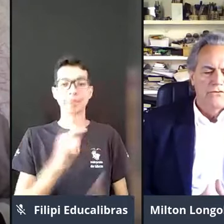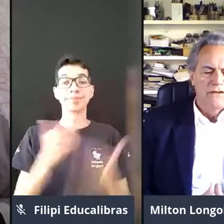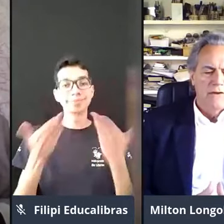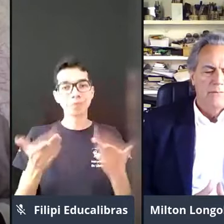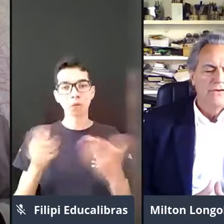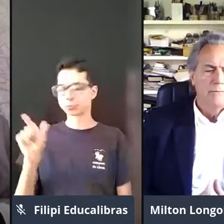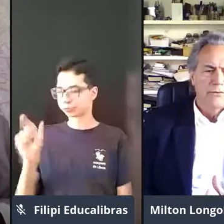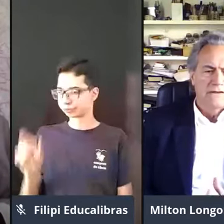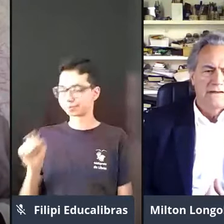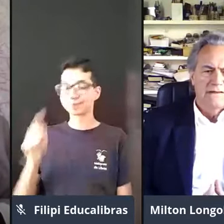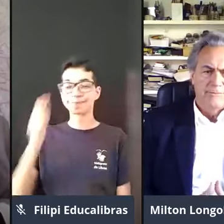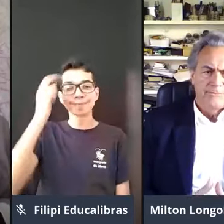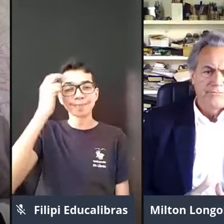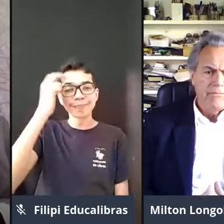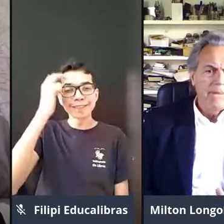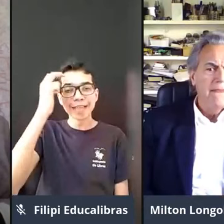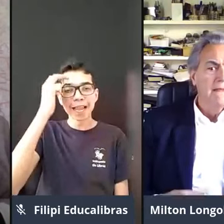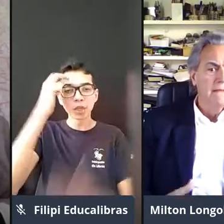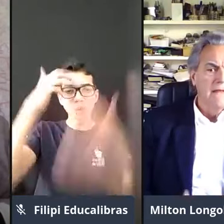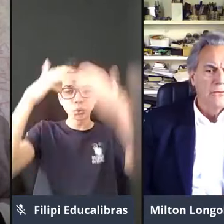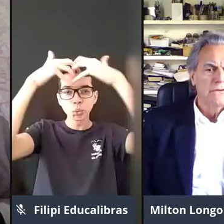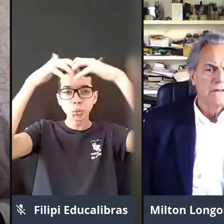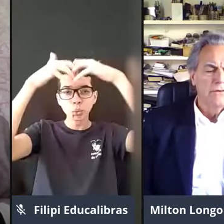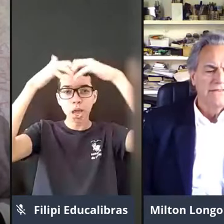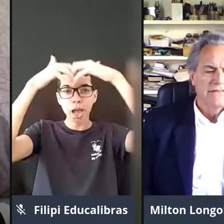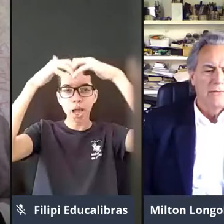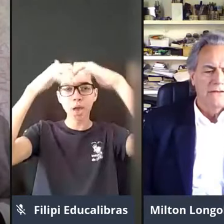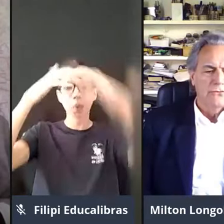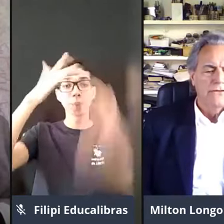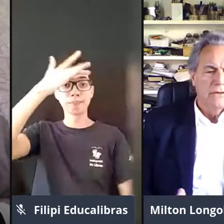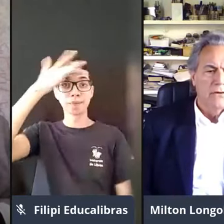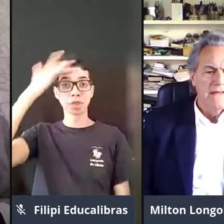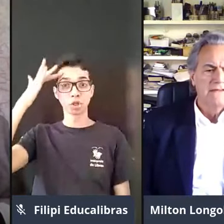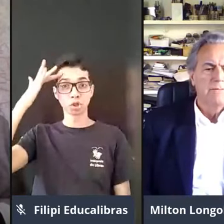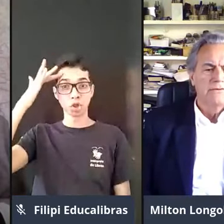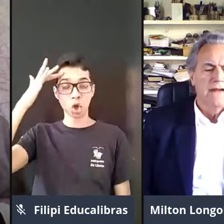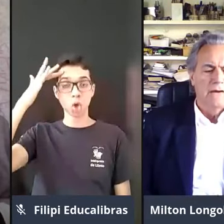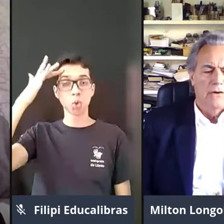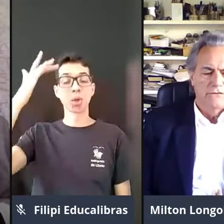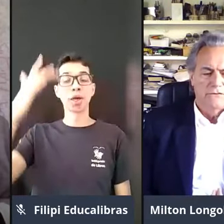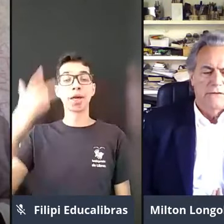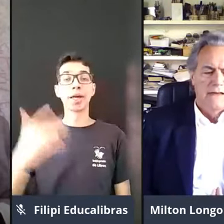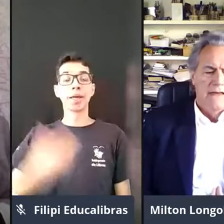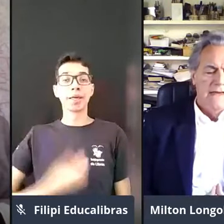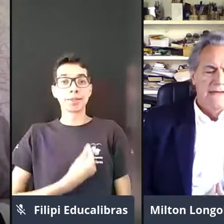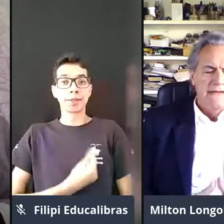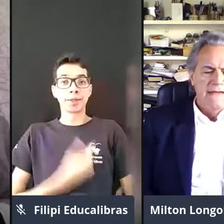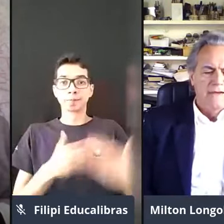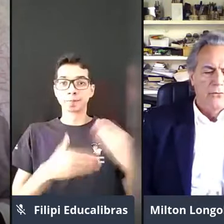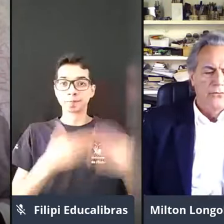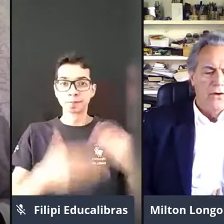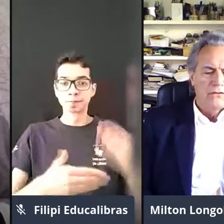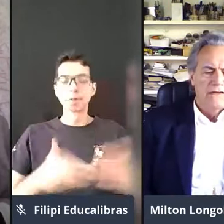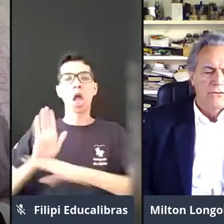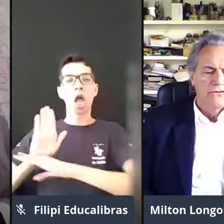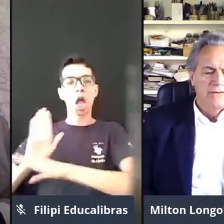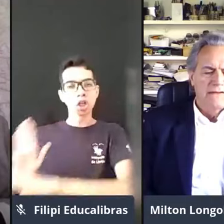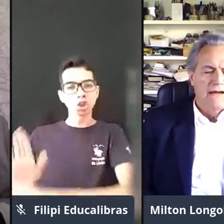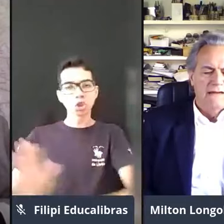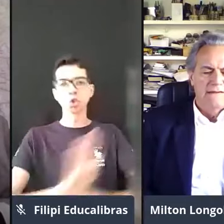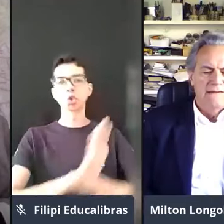do longevo é muito importante na contribuição a todo e qualquer tipo de negócio. E o foco